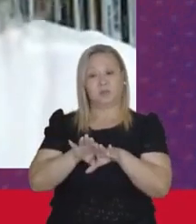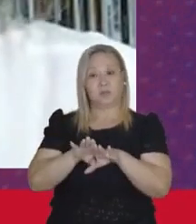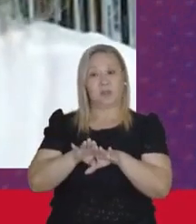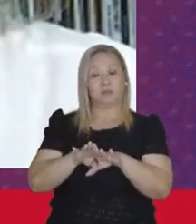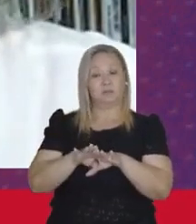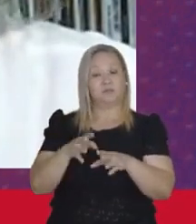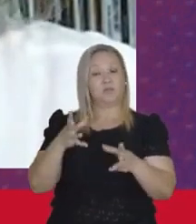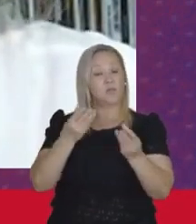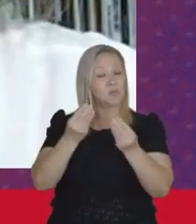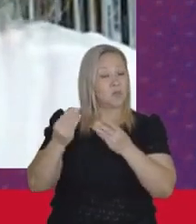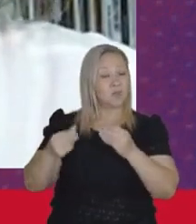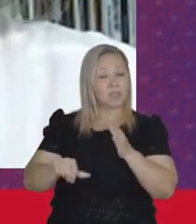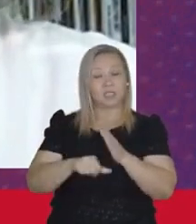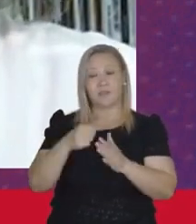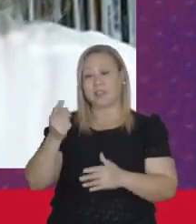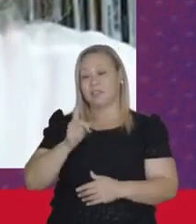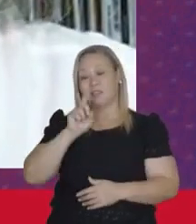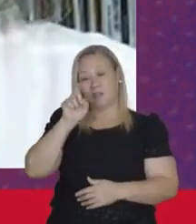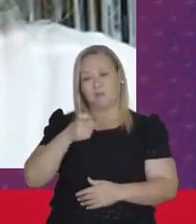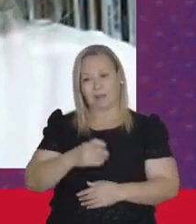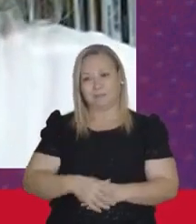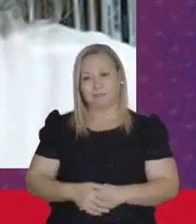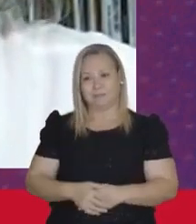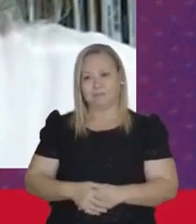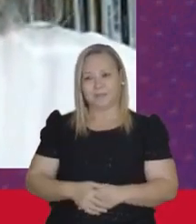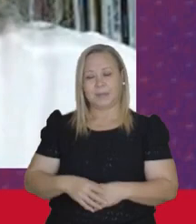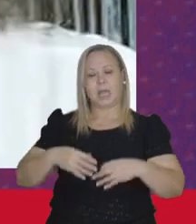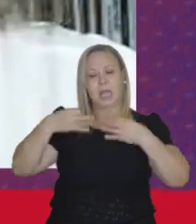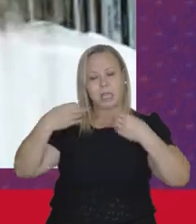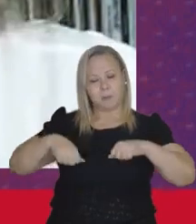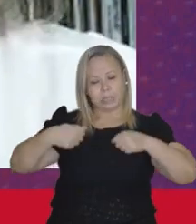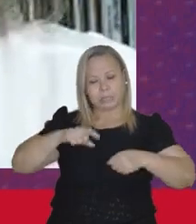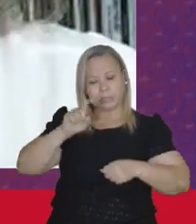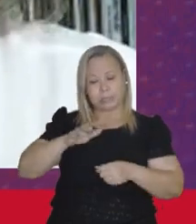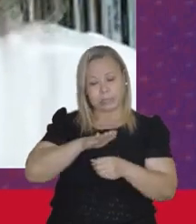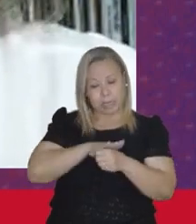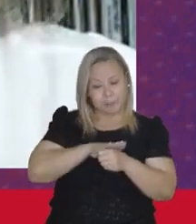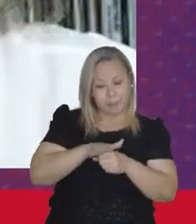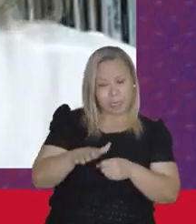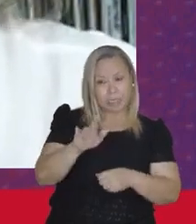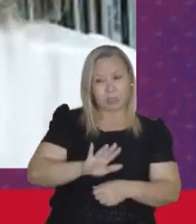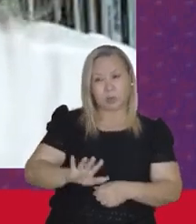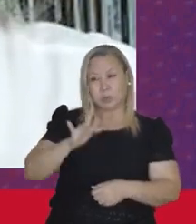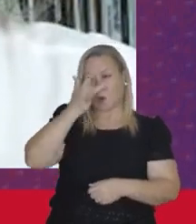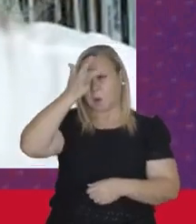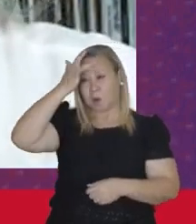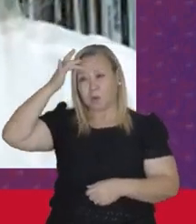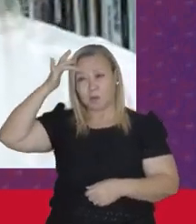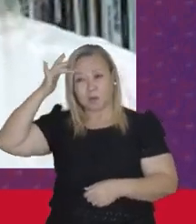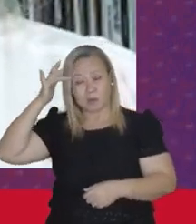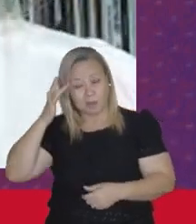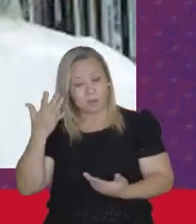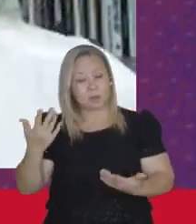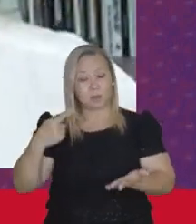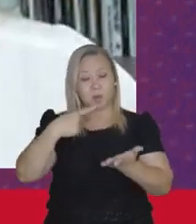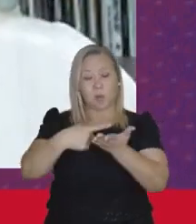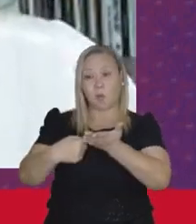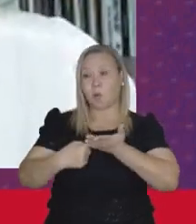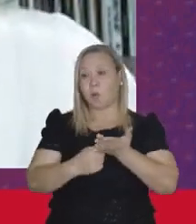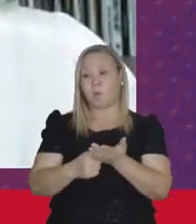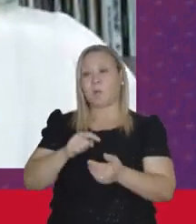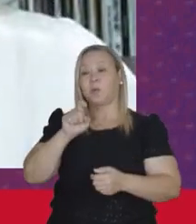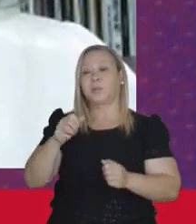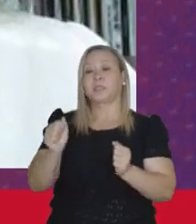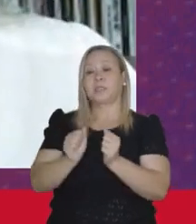é. A inclusão é plena, é efetiva, é de todas as pessoas, a todos os direitos, e o compromisso é